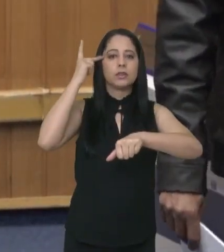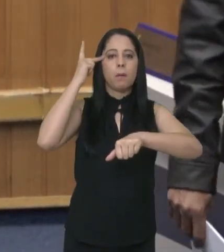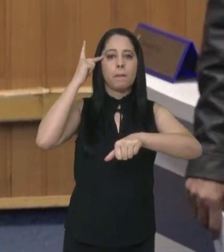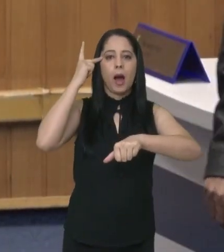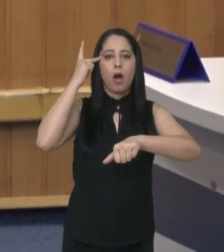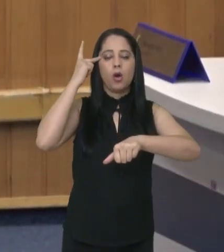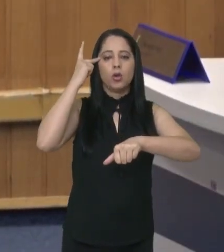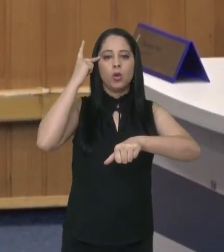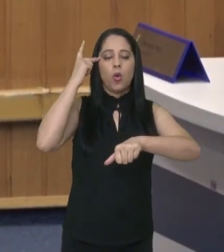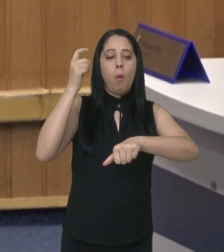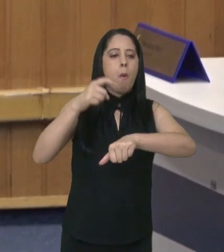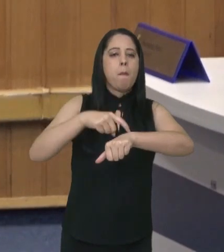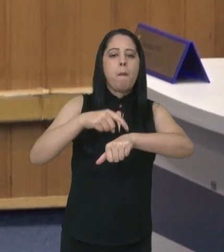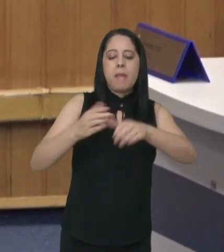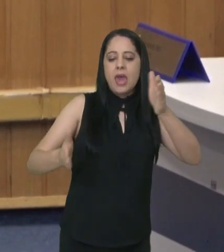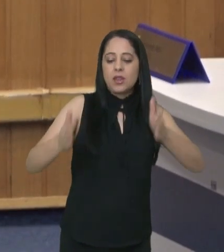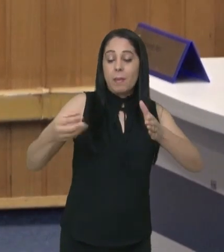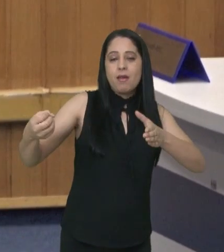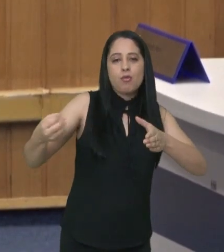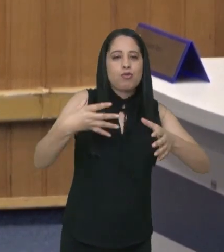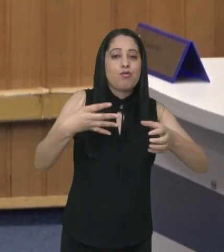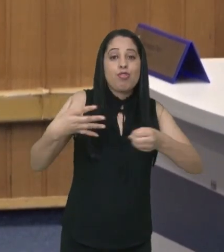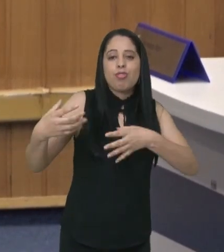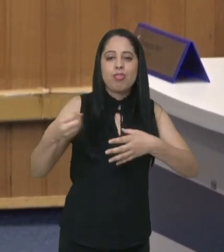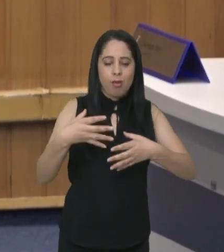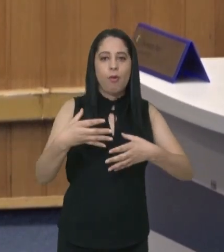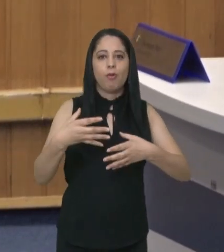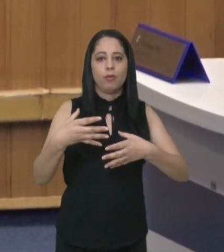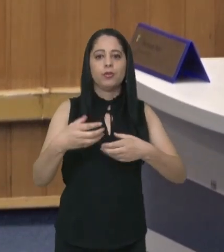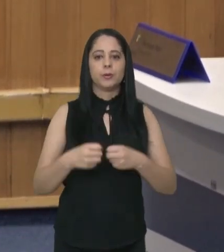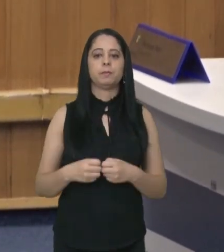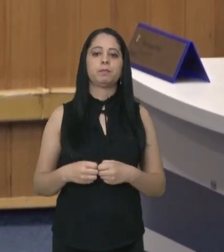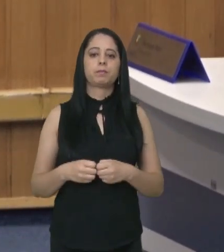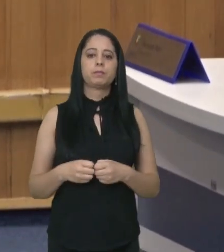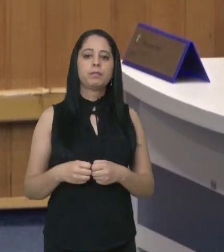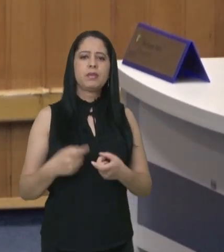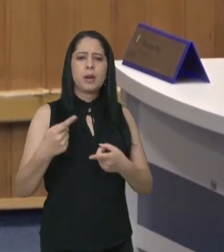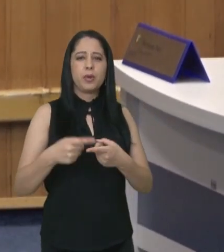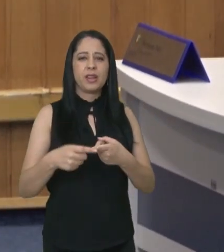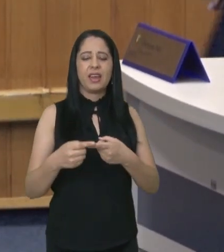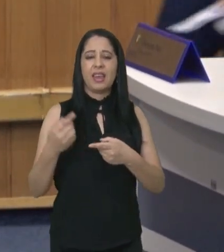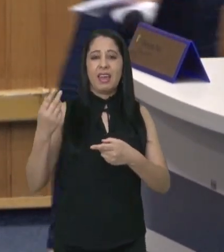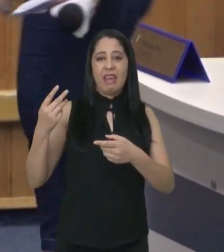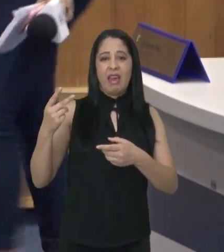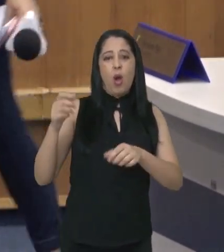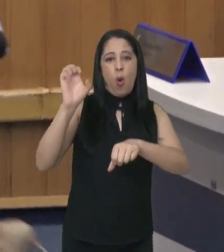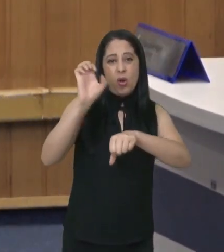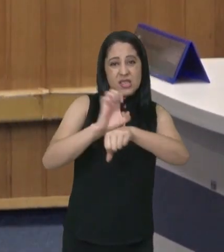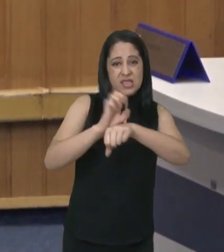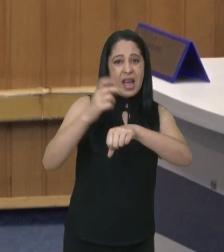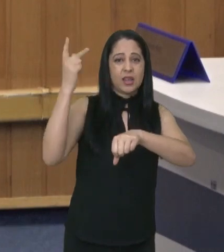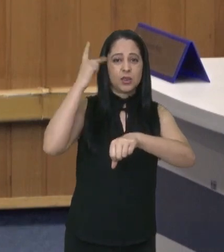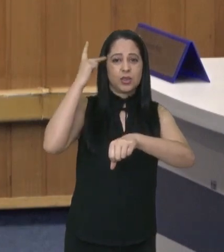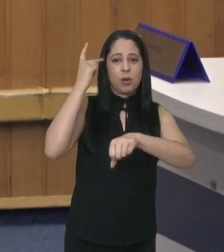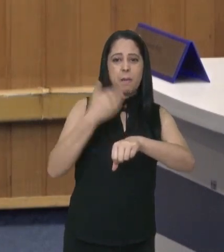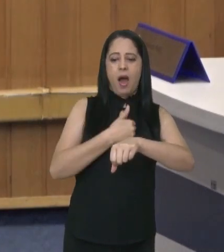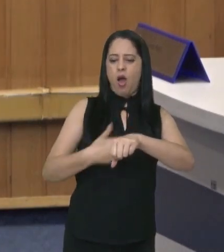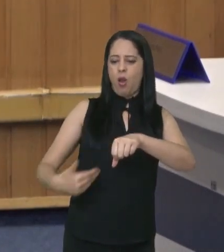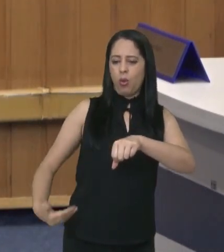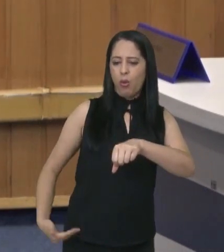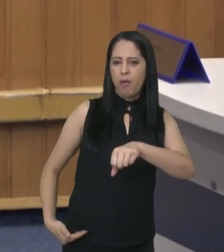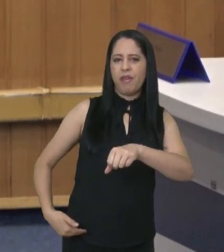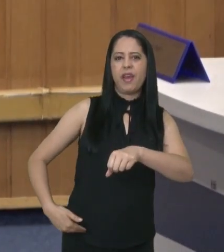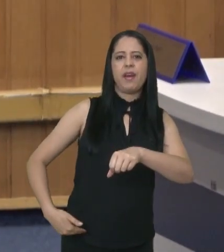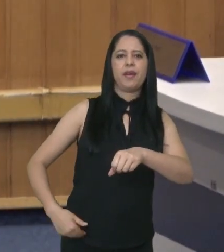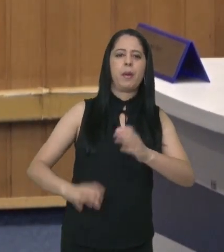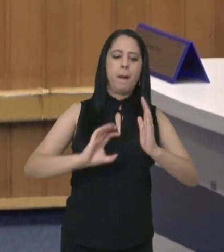técnicas no governo de São Paulo que vinha há um certo tempo no comando com o mesmo grupo político, que era o